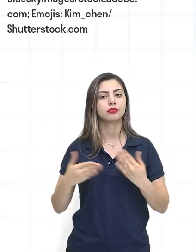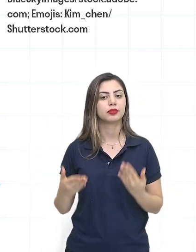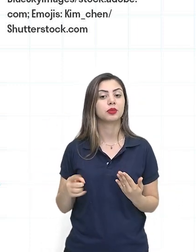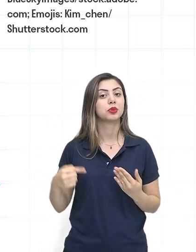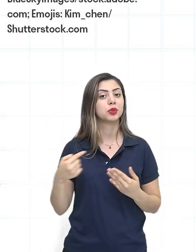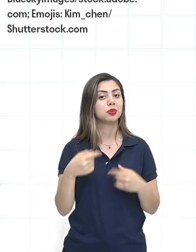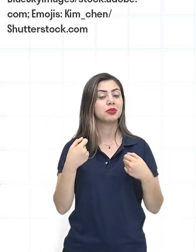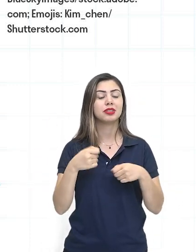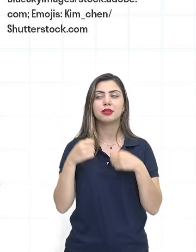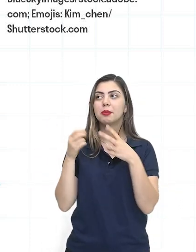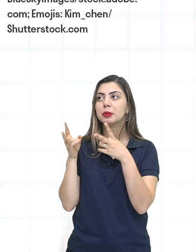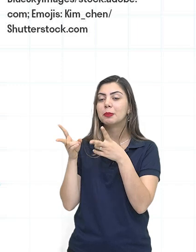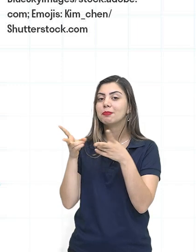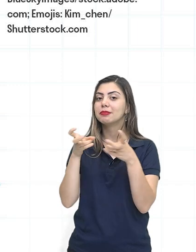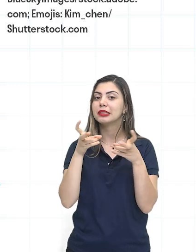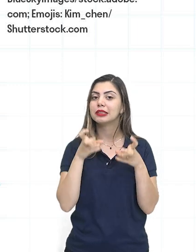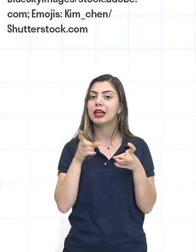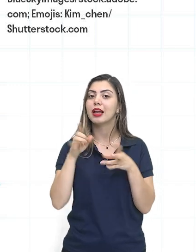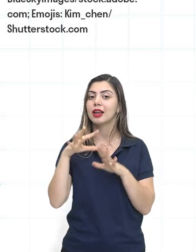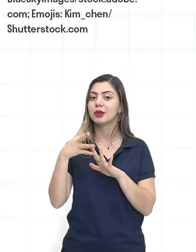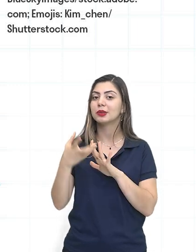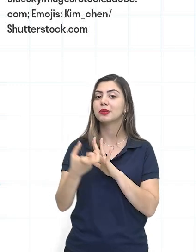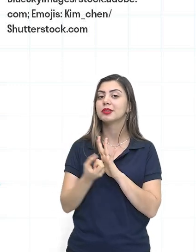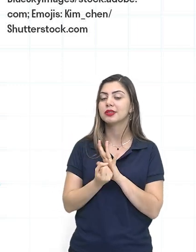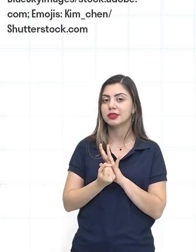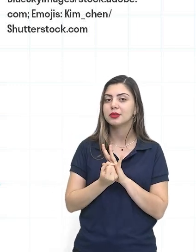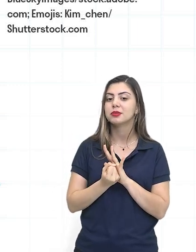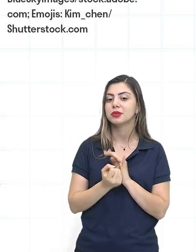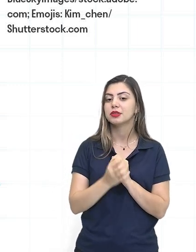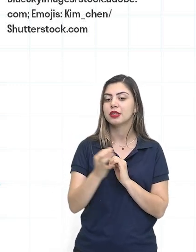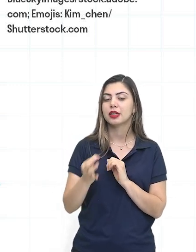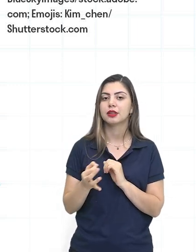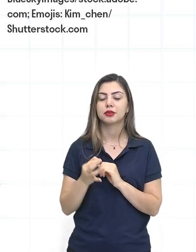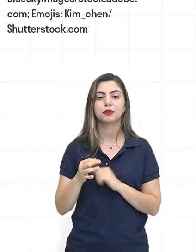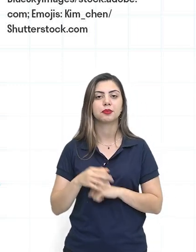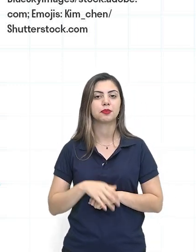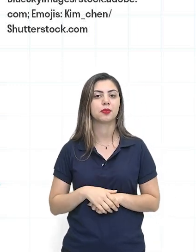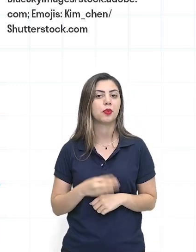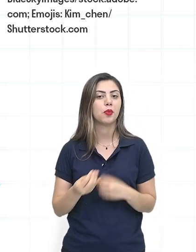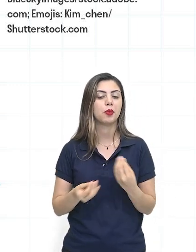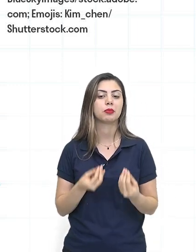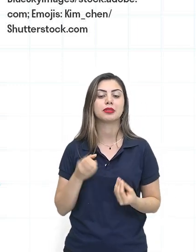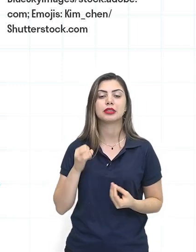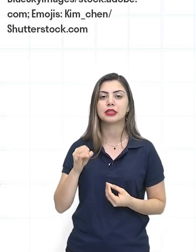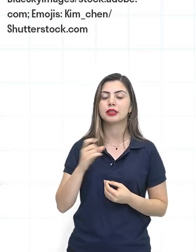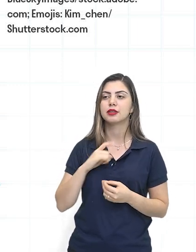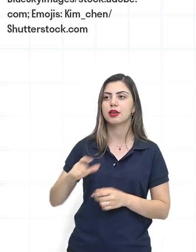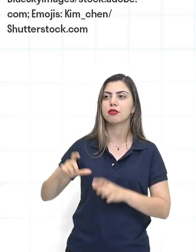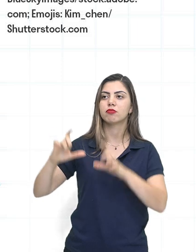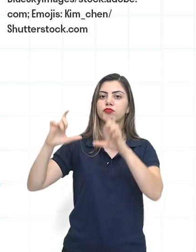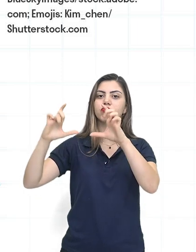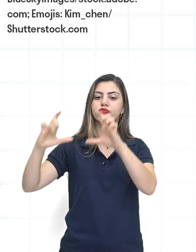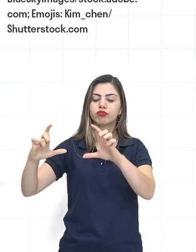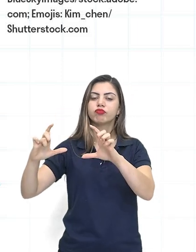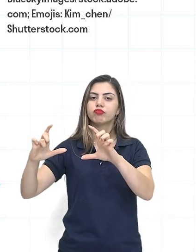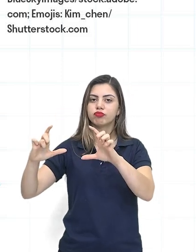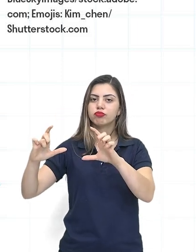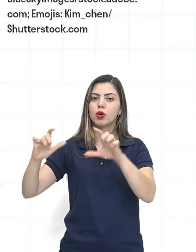gente tem que prestar bastante atenção nesse símbolo quando ele está colocado,